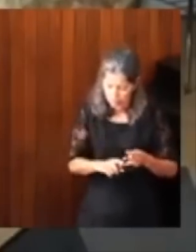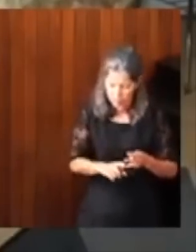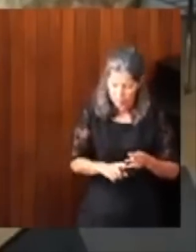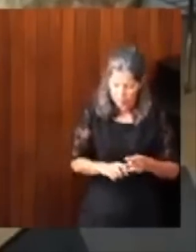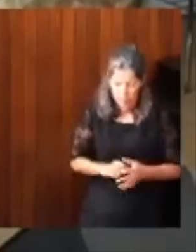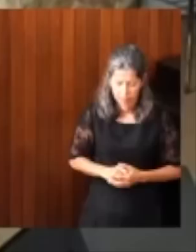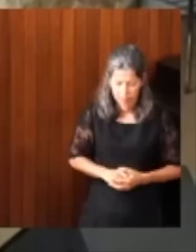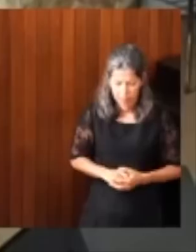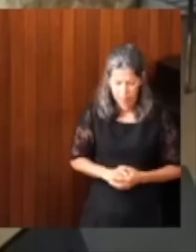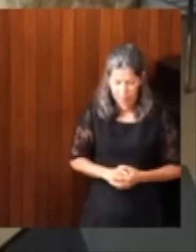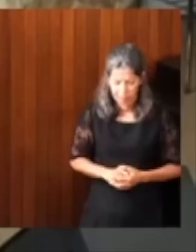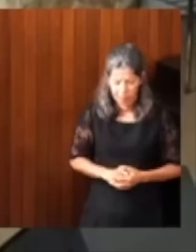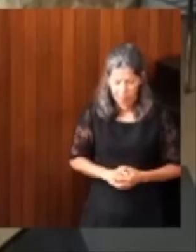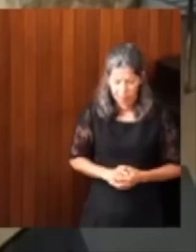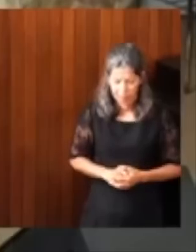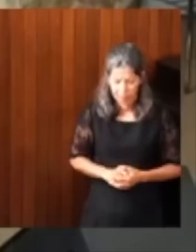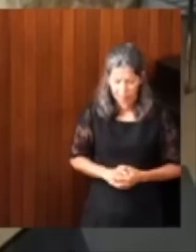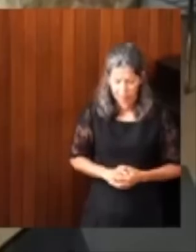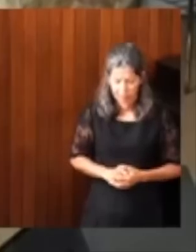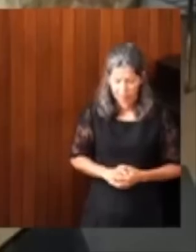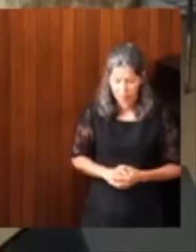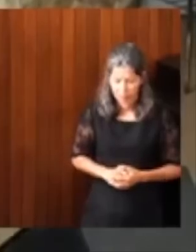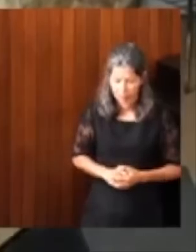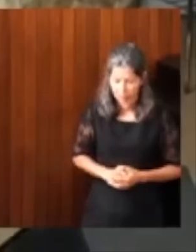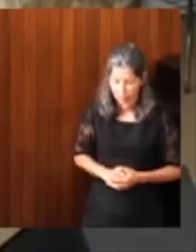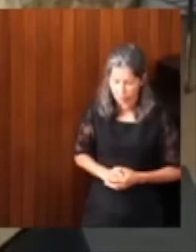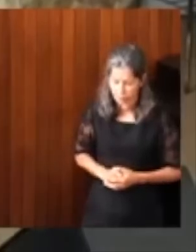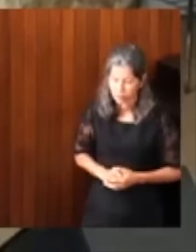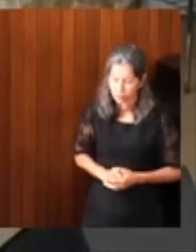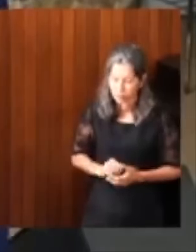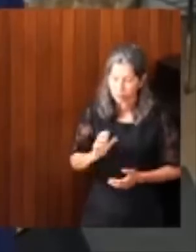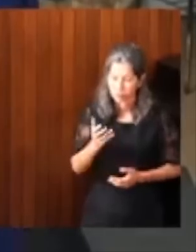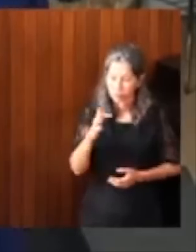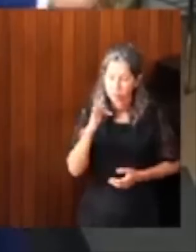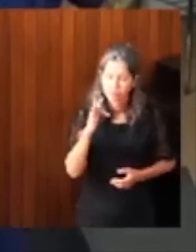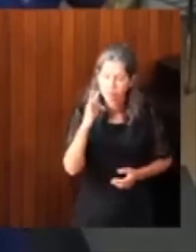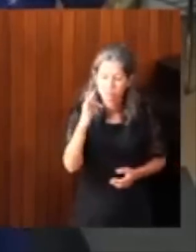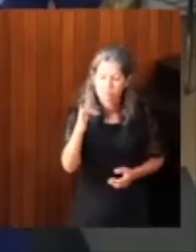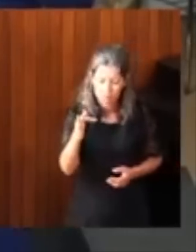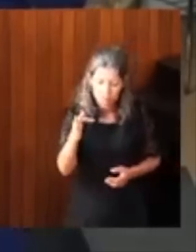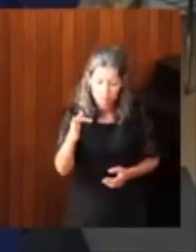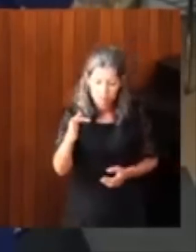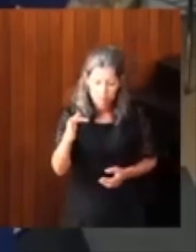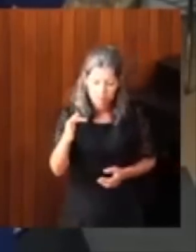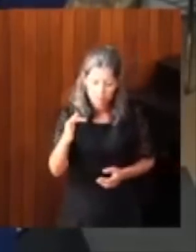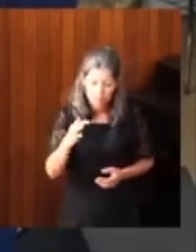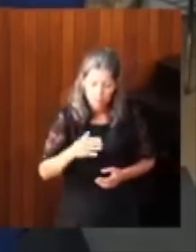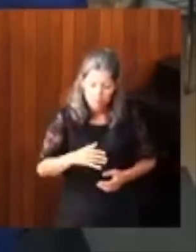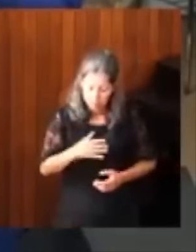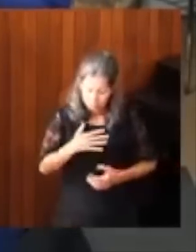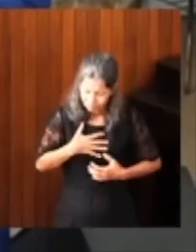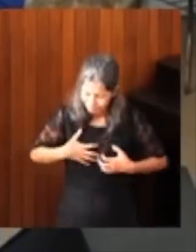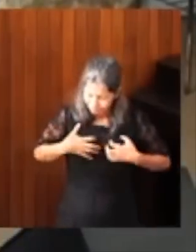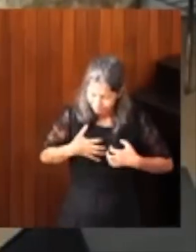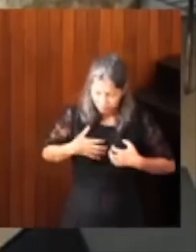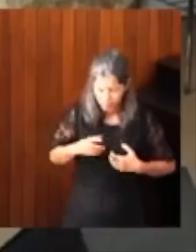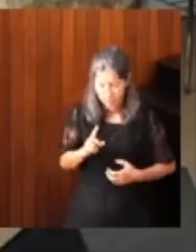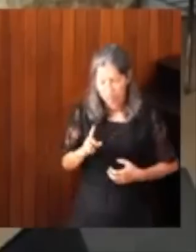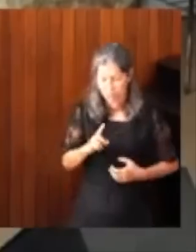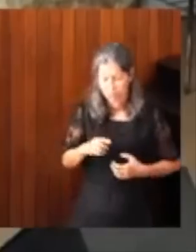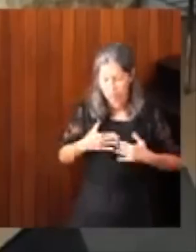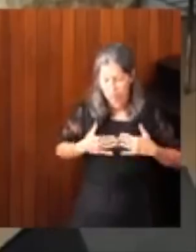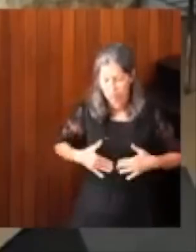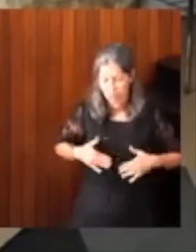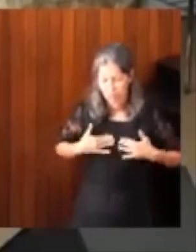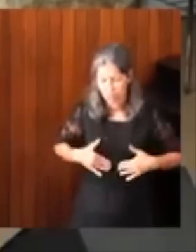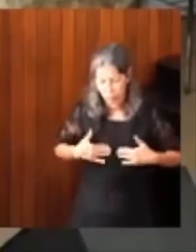Aí ele dá um salto para o futuro para dizer assim, ó, mas não se angustiem, porque isso aqui é a nossa promessa. É a promessa que nos foi dada. Nós vamos estar um